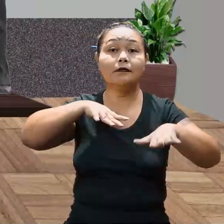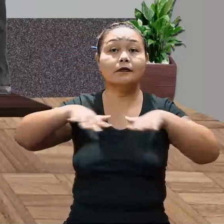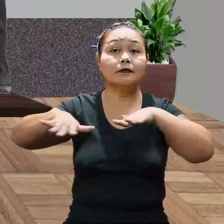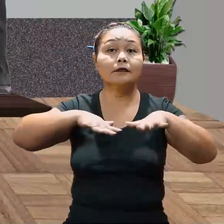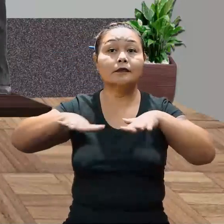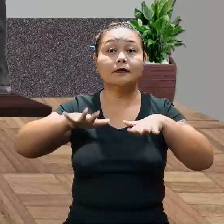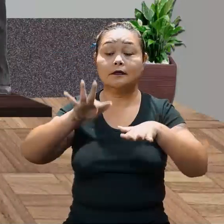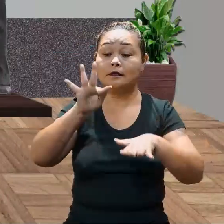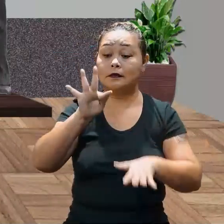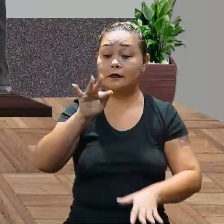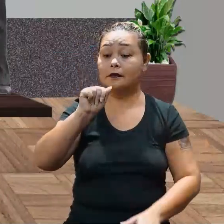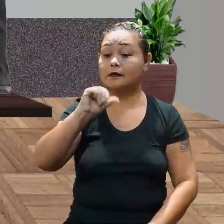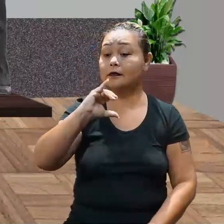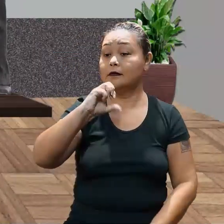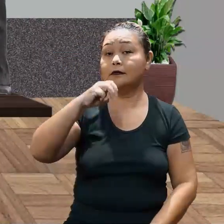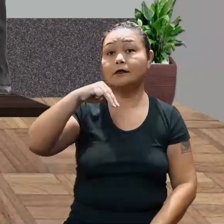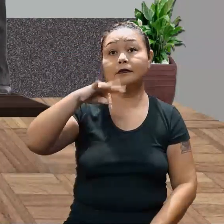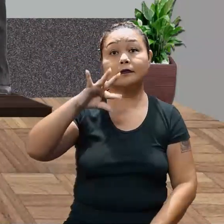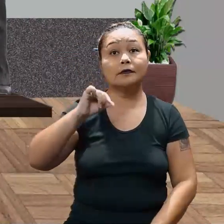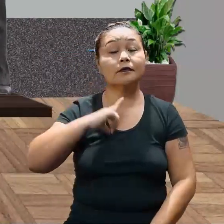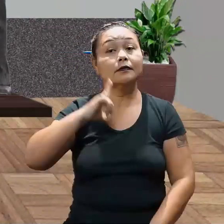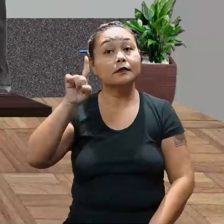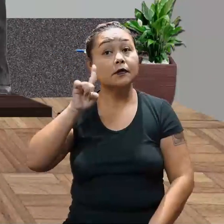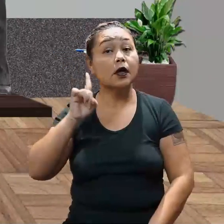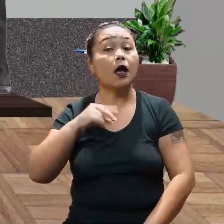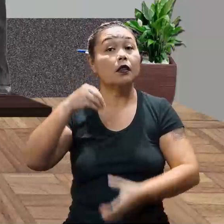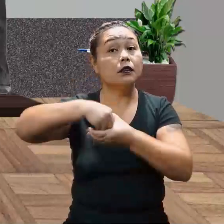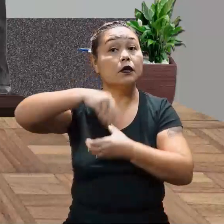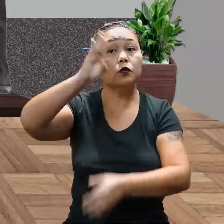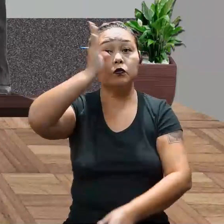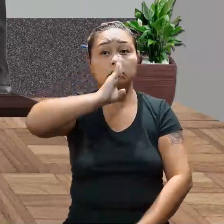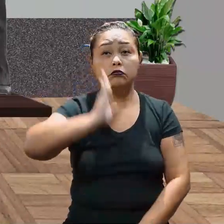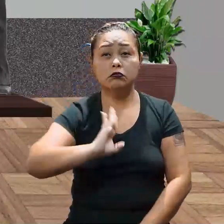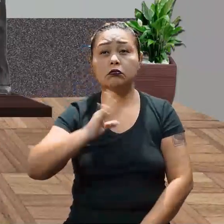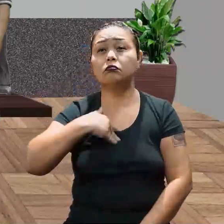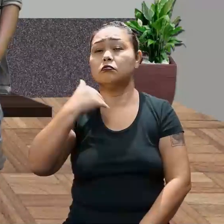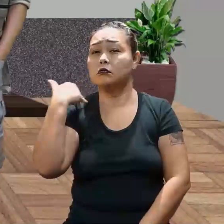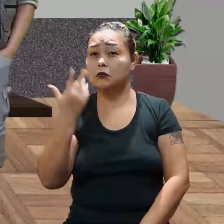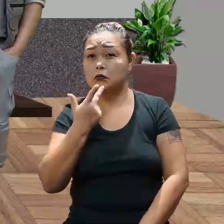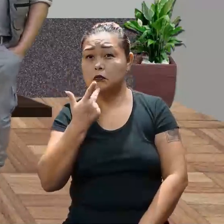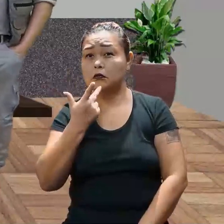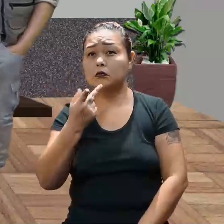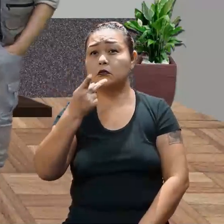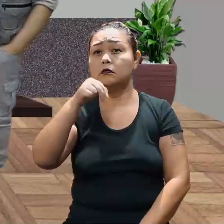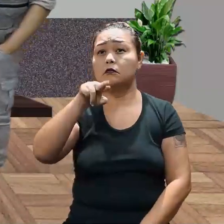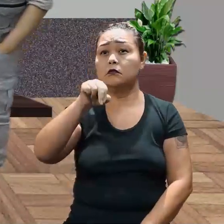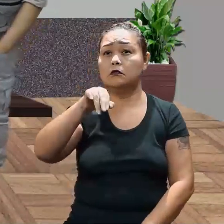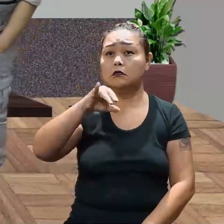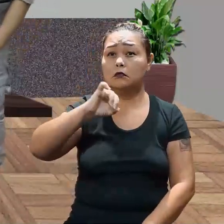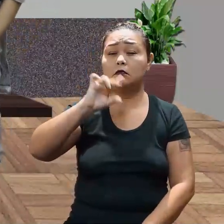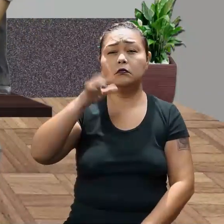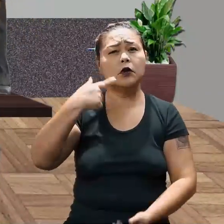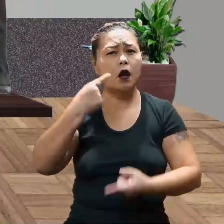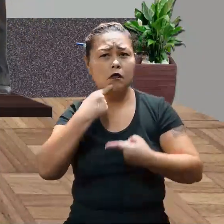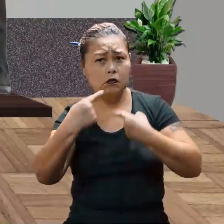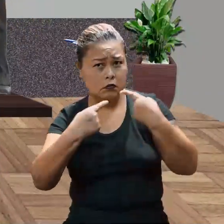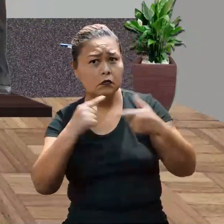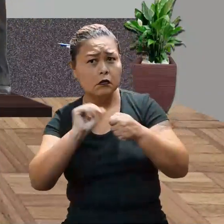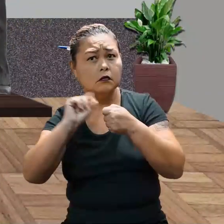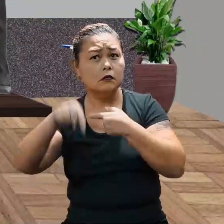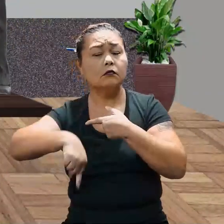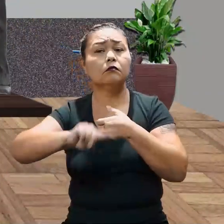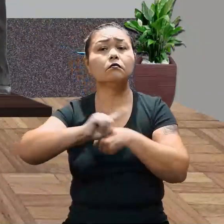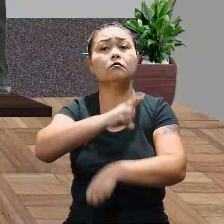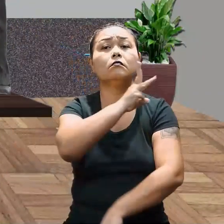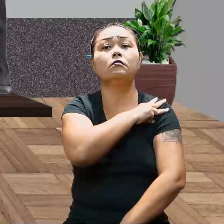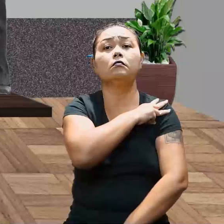movimento fascista dentro do Brasil, lá do Plínio Salgado, que nós já tivemos esse assunto lá no terceiro ano, já discutimos esse assunto no terceiro